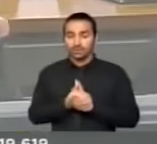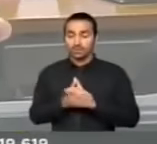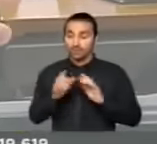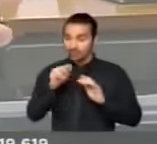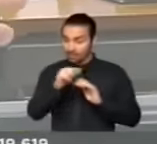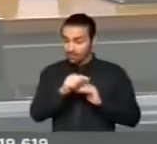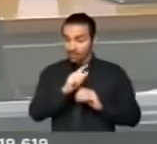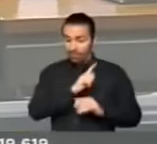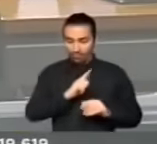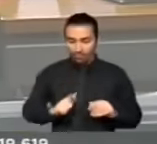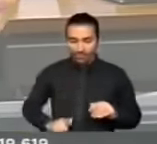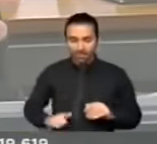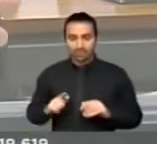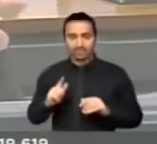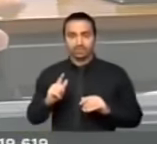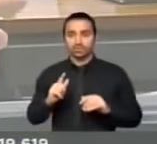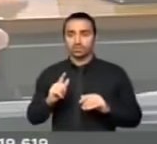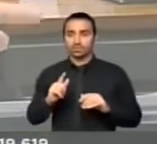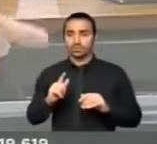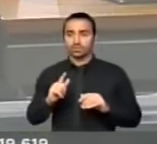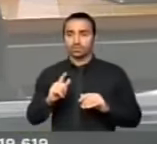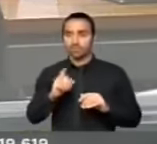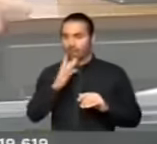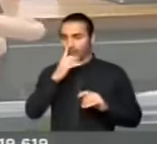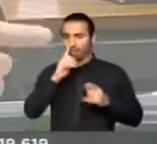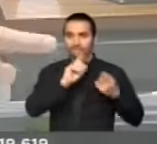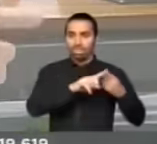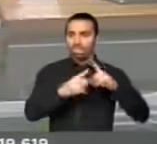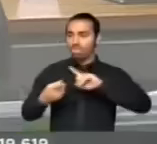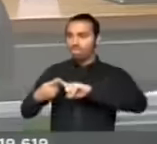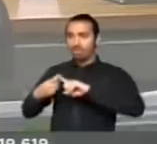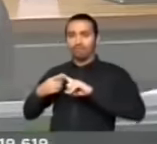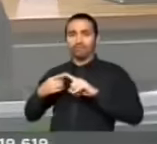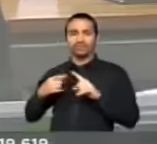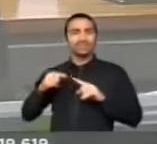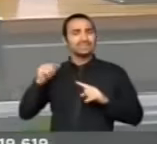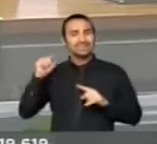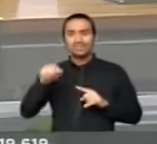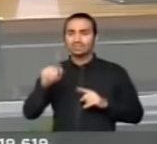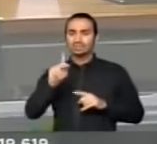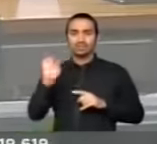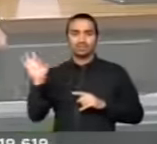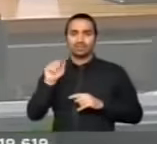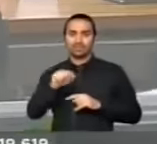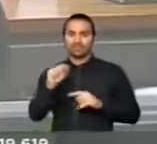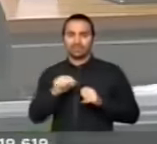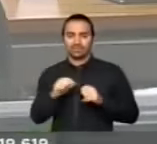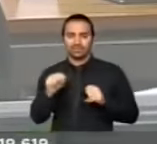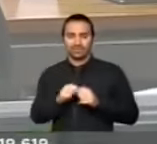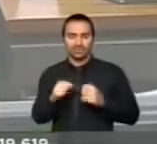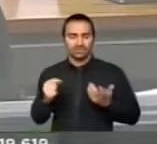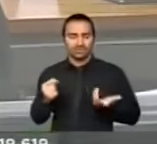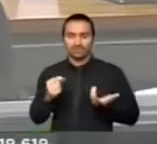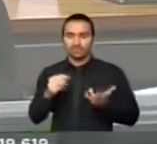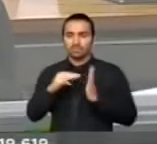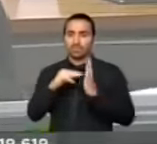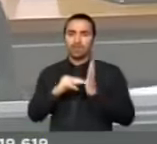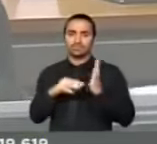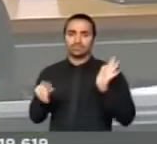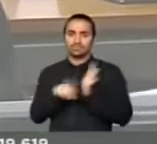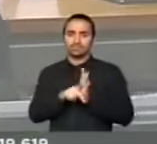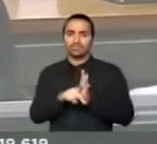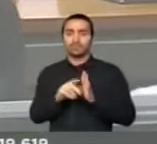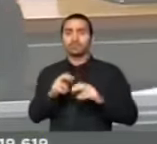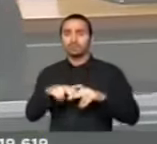governabilidade conservadora, o toma lá da cá, a troca, isso que o PT acabou adotando como método, foi o